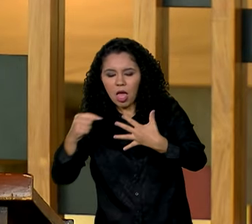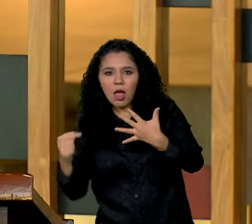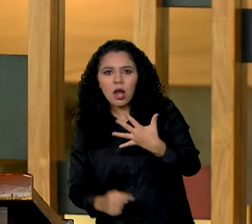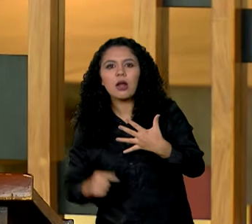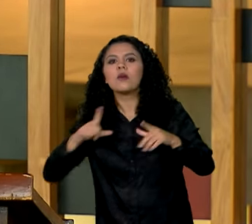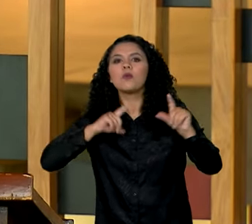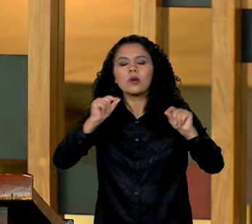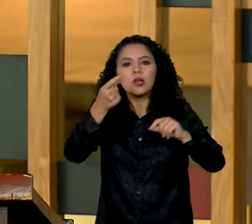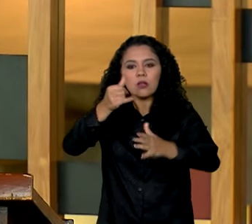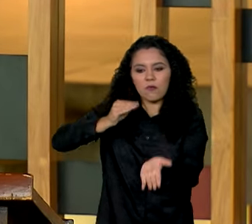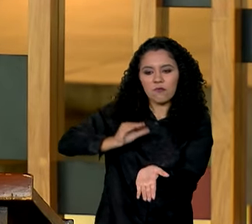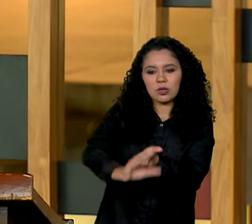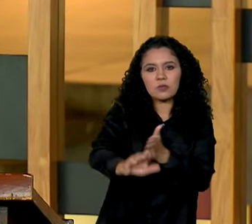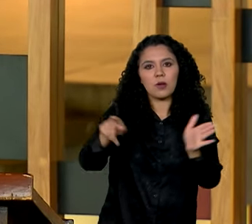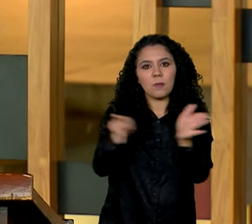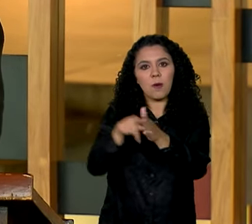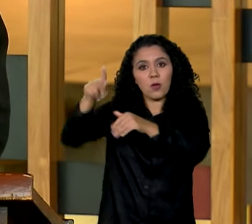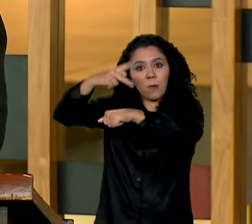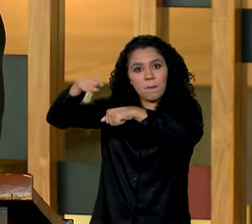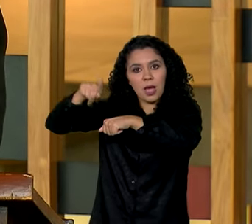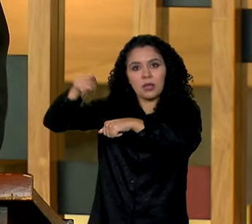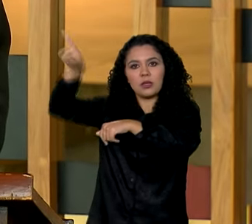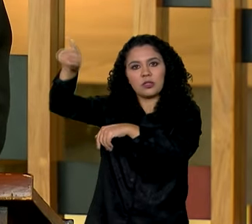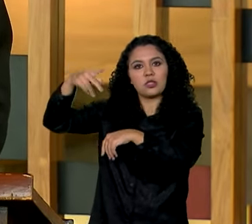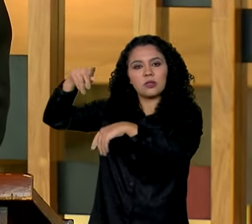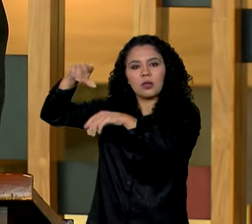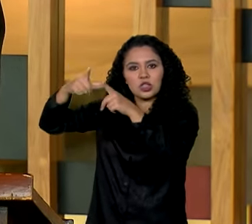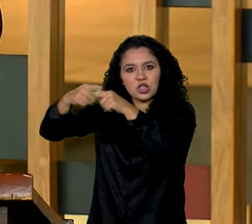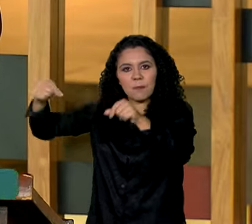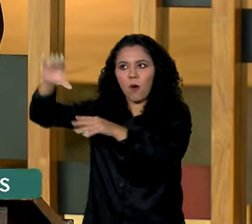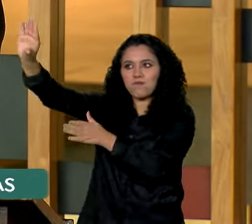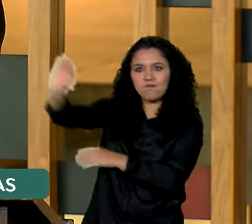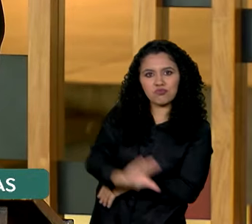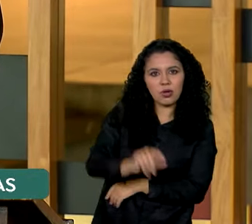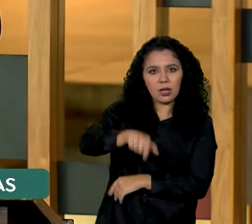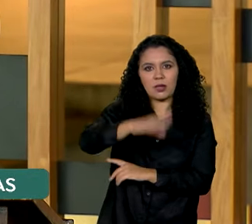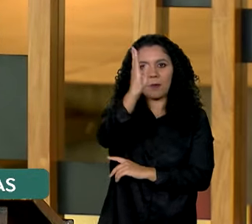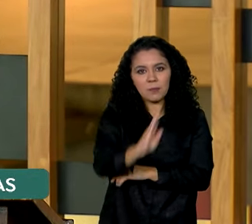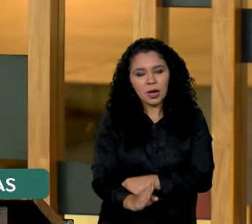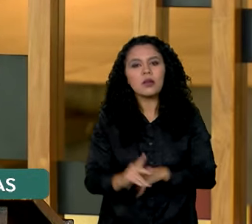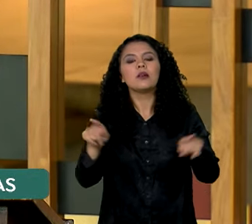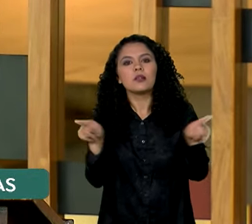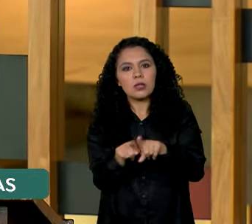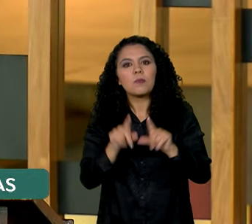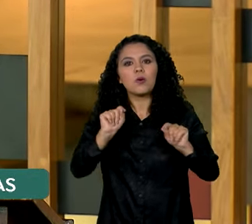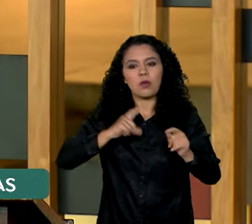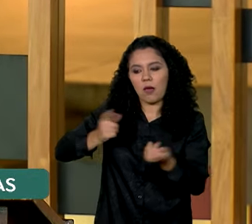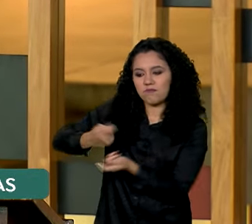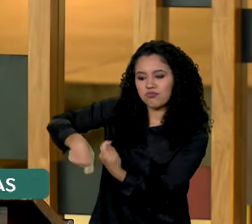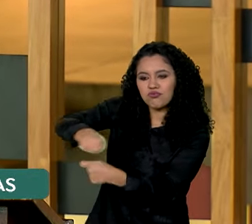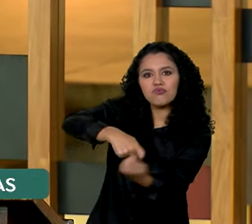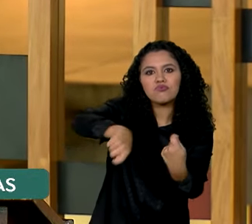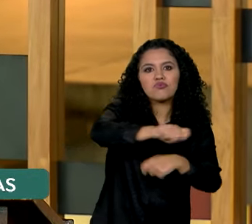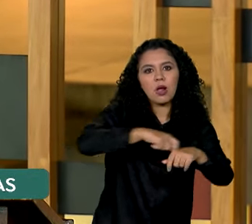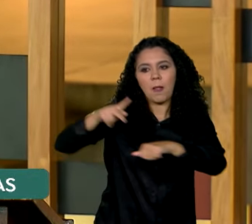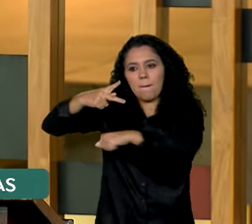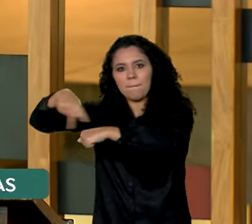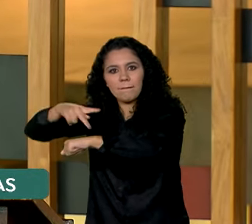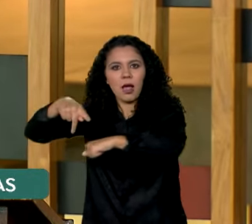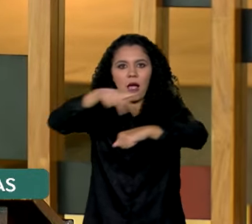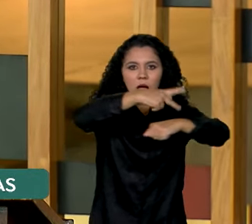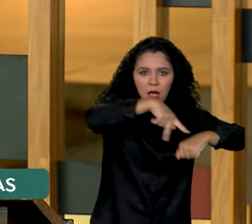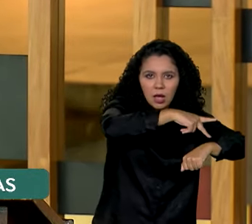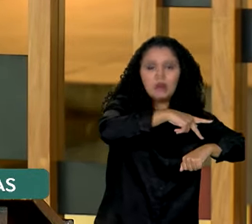dos investimentos japoneses no Brasil, bem como a expansão do nosso comércio bilateral com